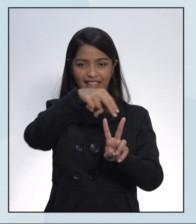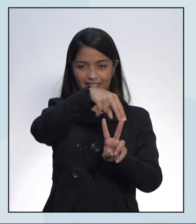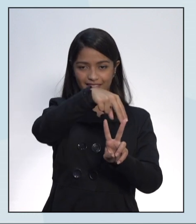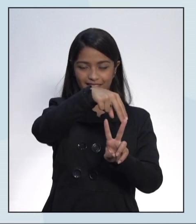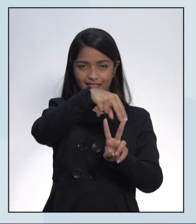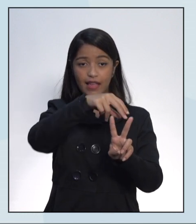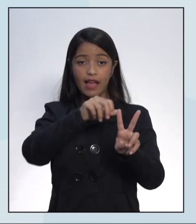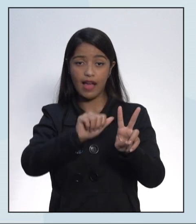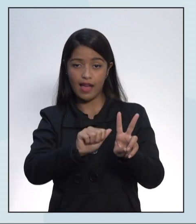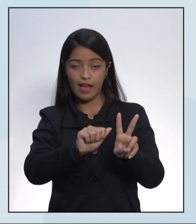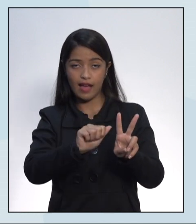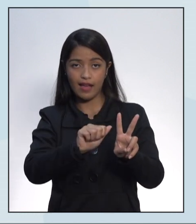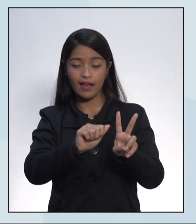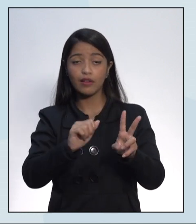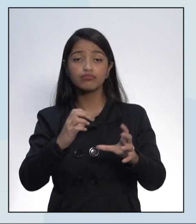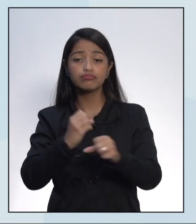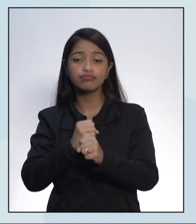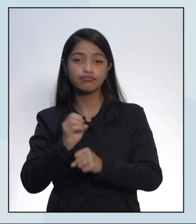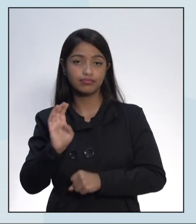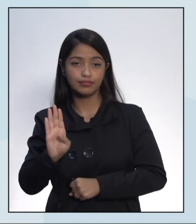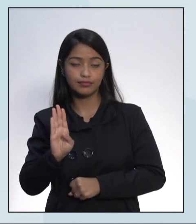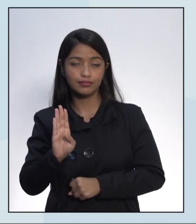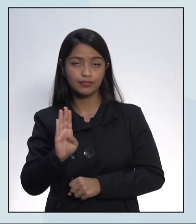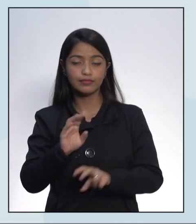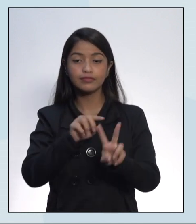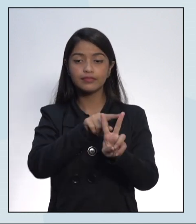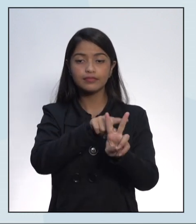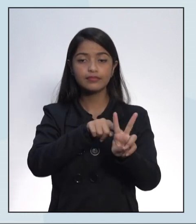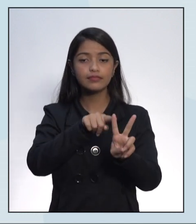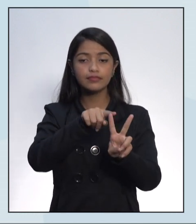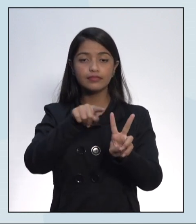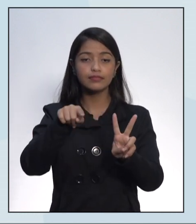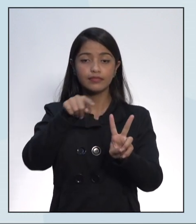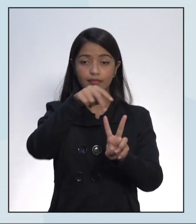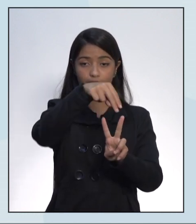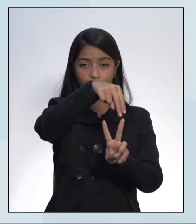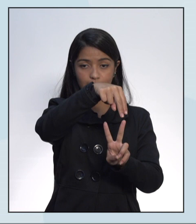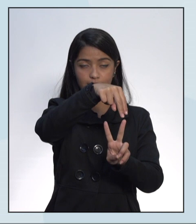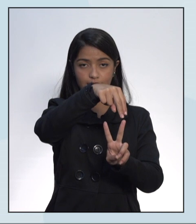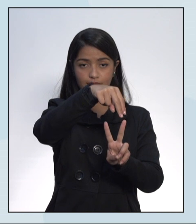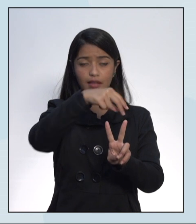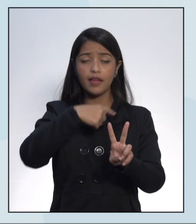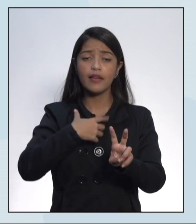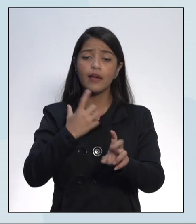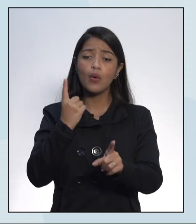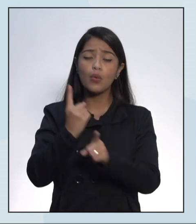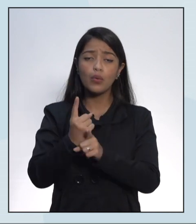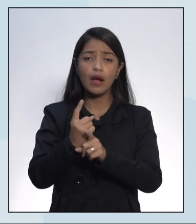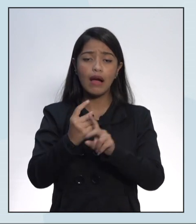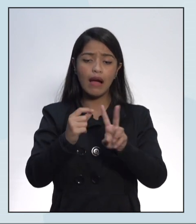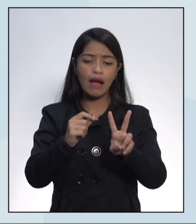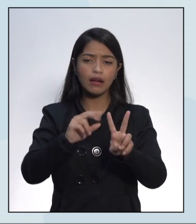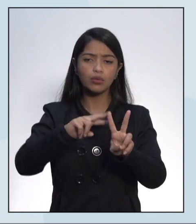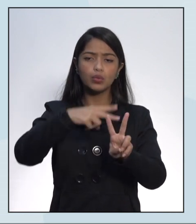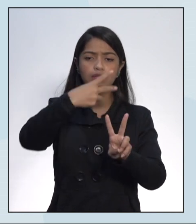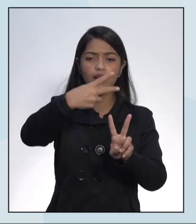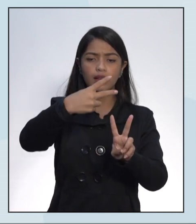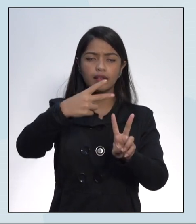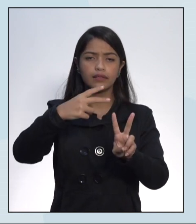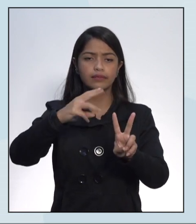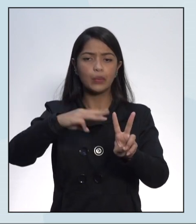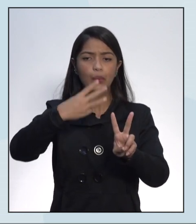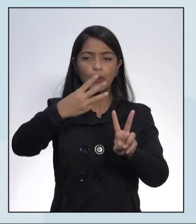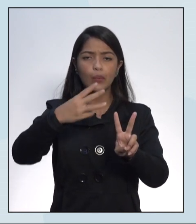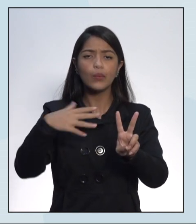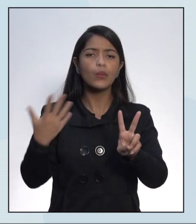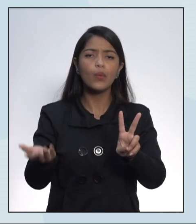Bom, olha ali, n é o índice, ou seja, ele quer indicar se a raiz é quadrada, se a raiz é cúbica, né? Pode ser